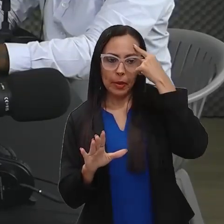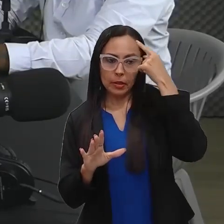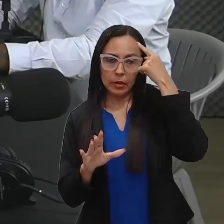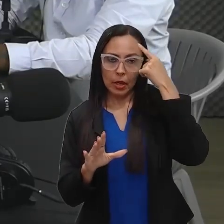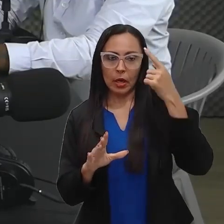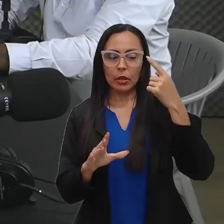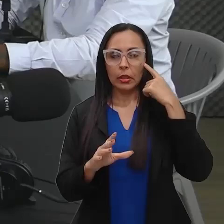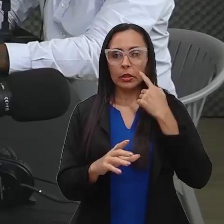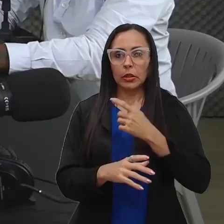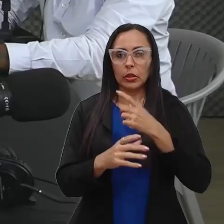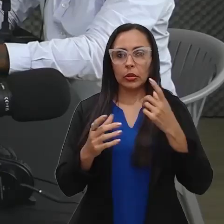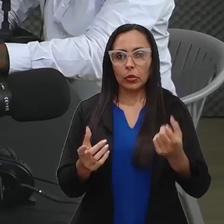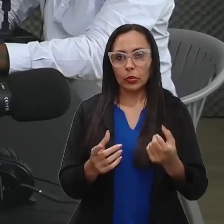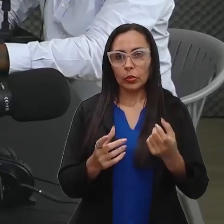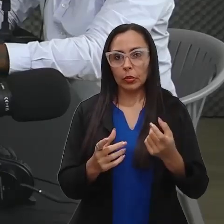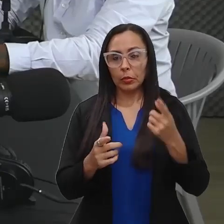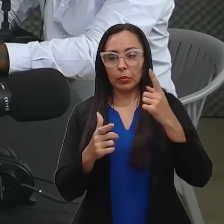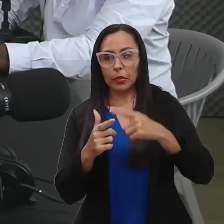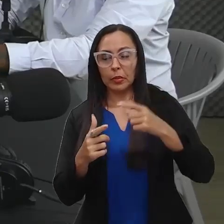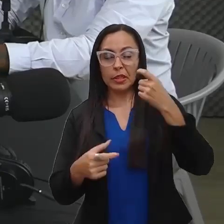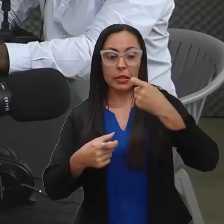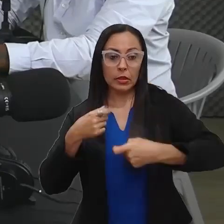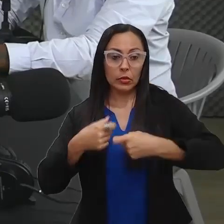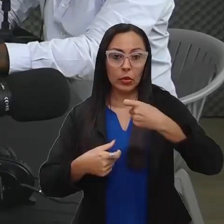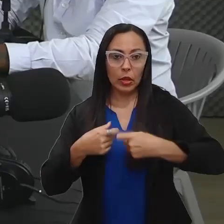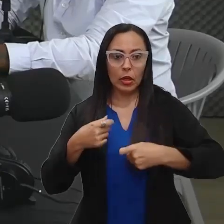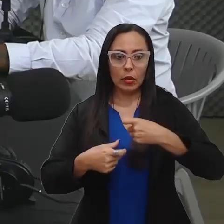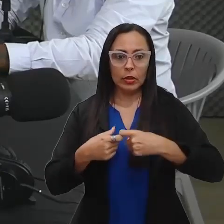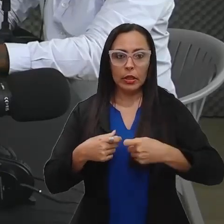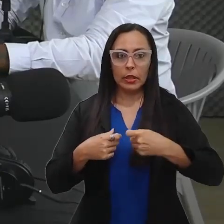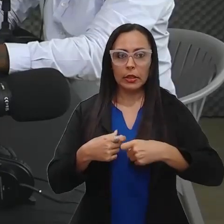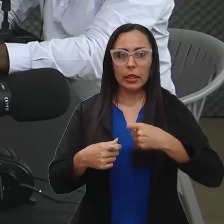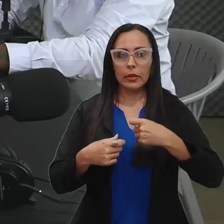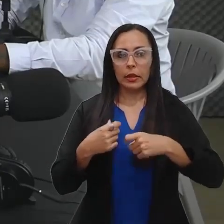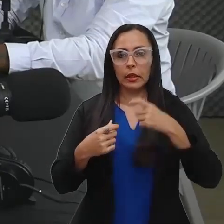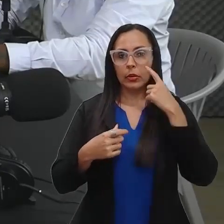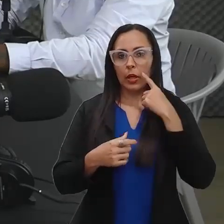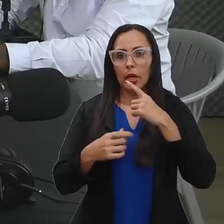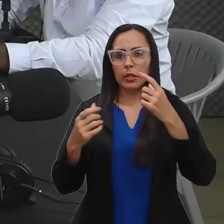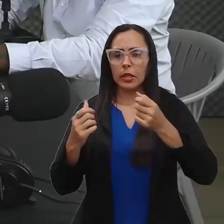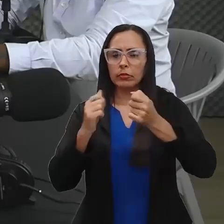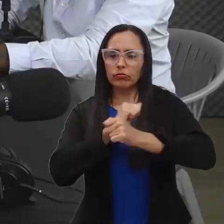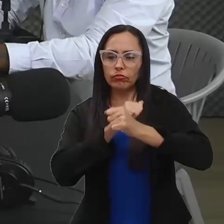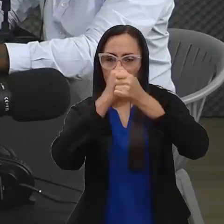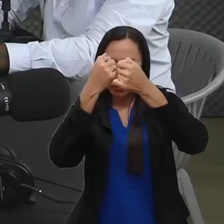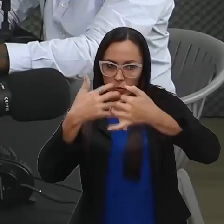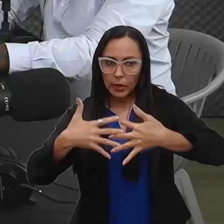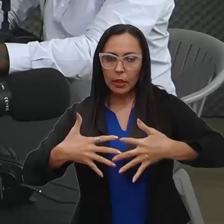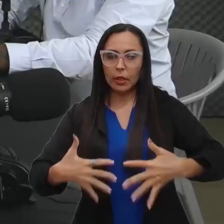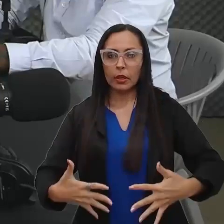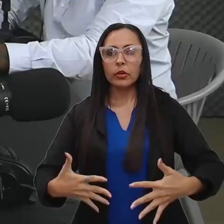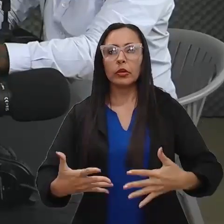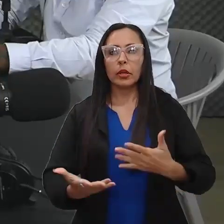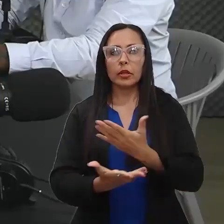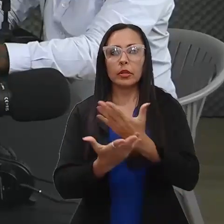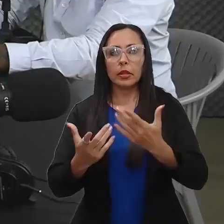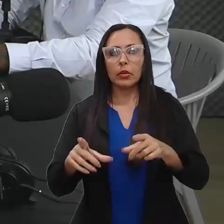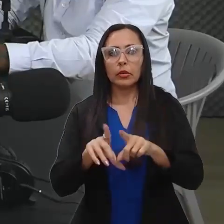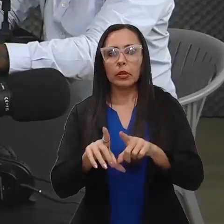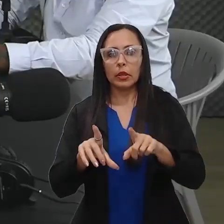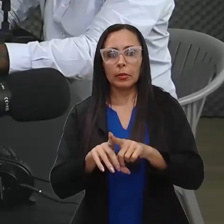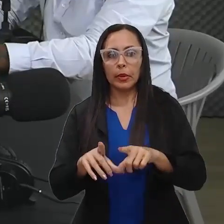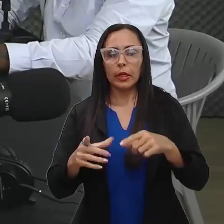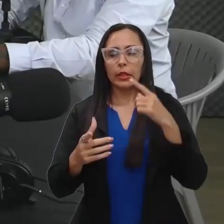a exploração sexual e o abuso sem, né, trazer essa historicidade, né, de que a gente vive numa sociedade